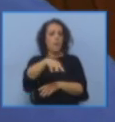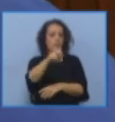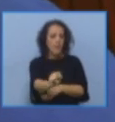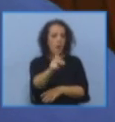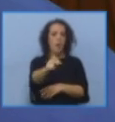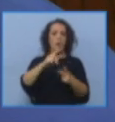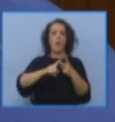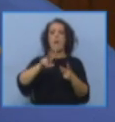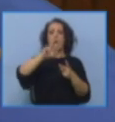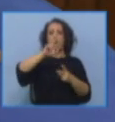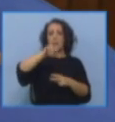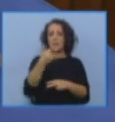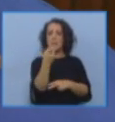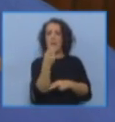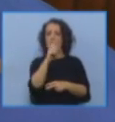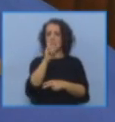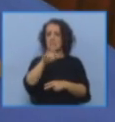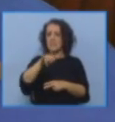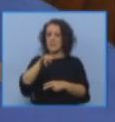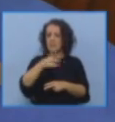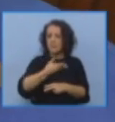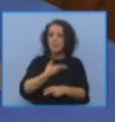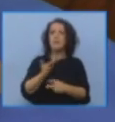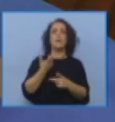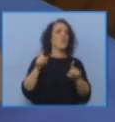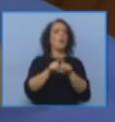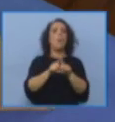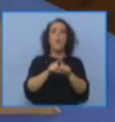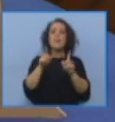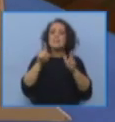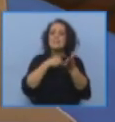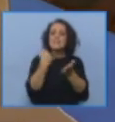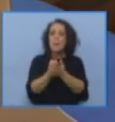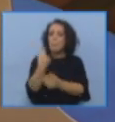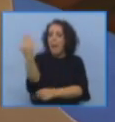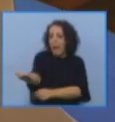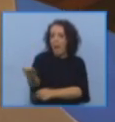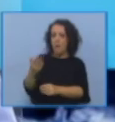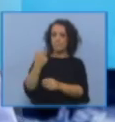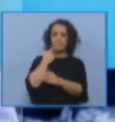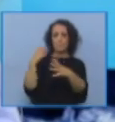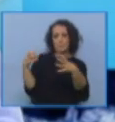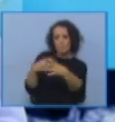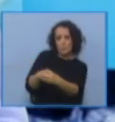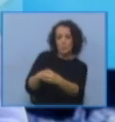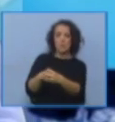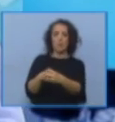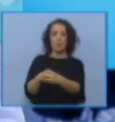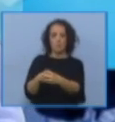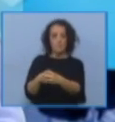e podemos falar de tantas outras minorias para este mundo além. Há sempre uma minoria à nossa porta, há sempre alguém que é diferente, não é? E depois, às vezes, quer